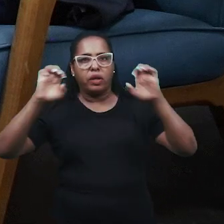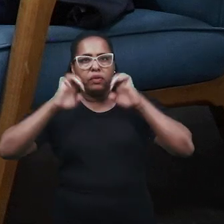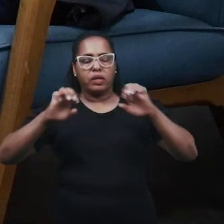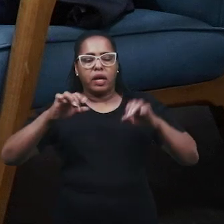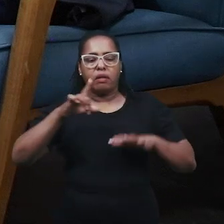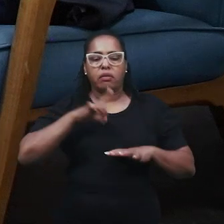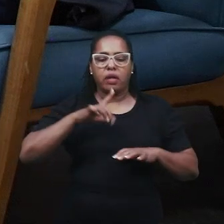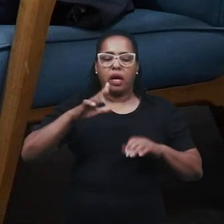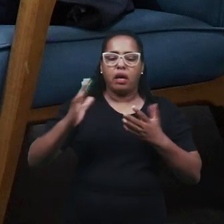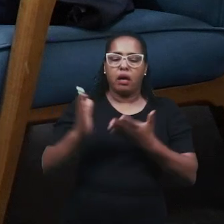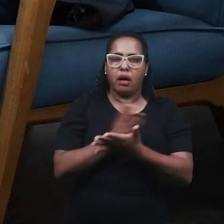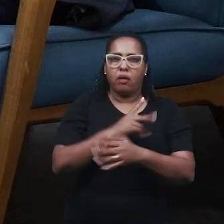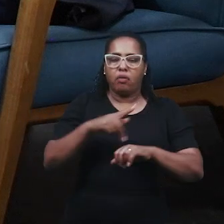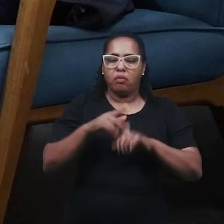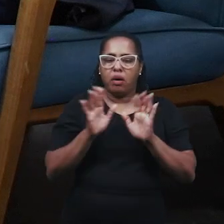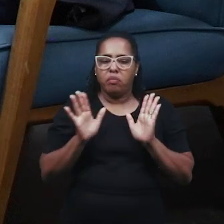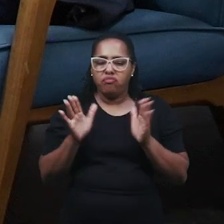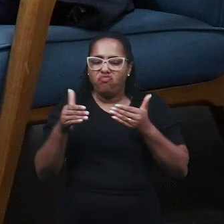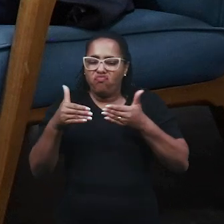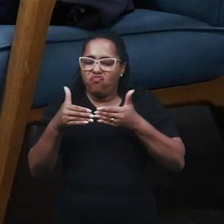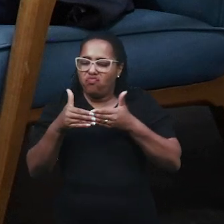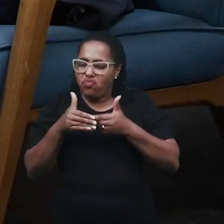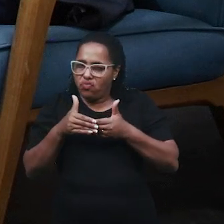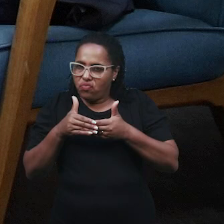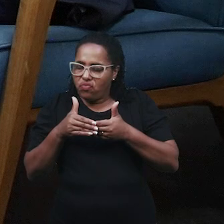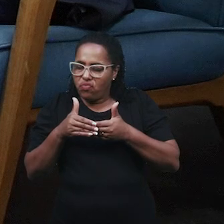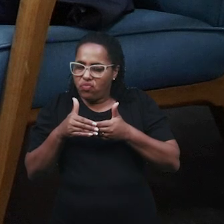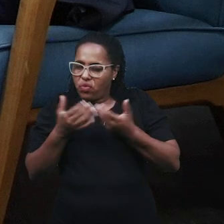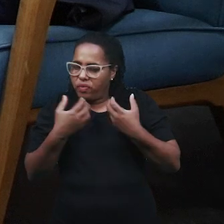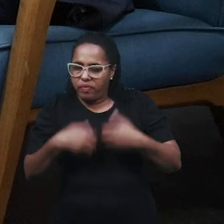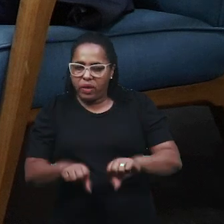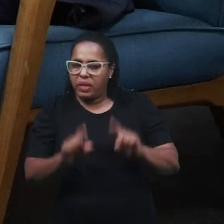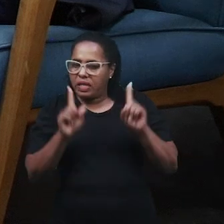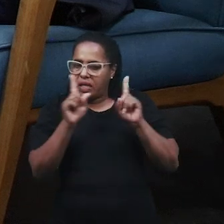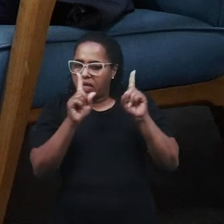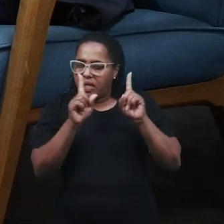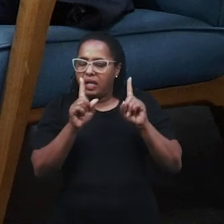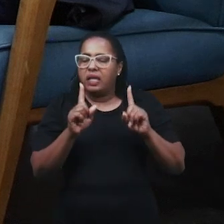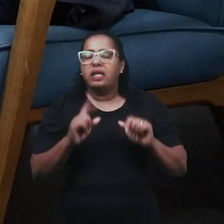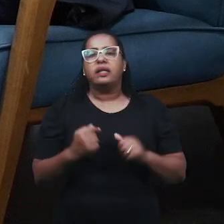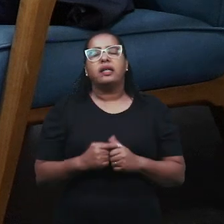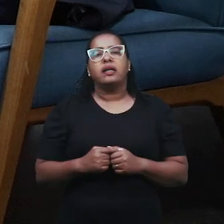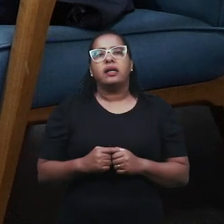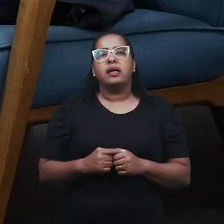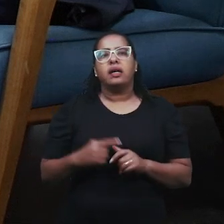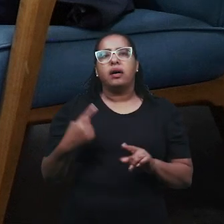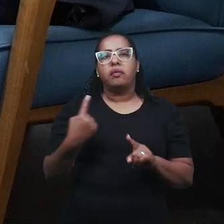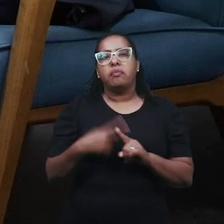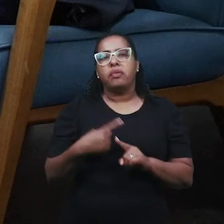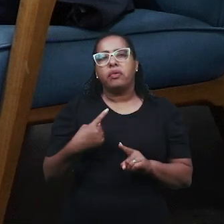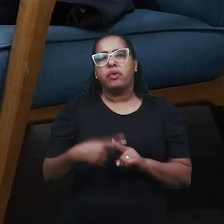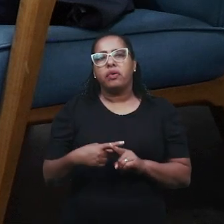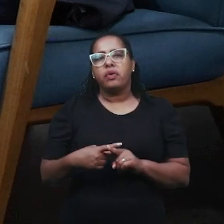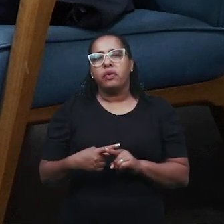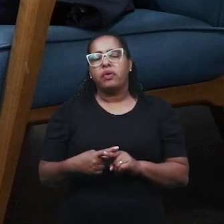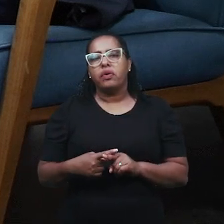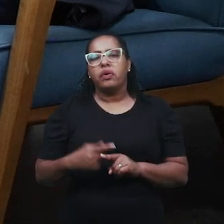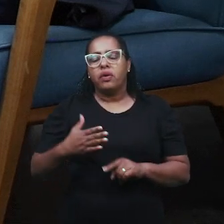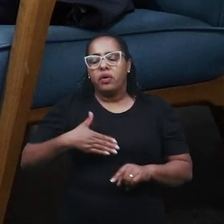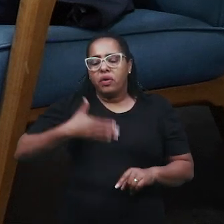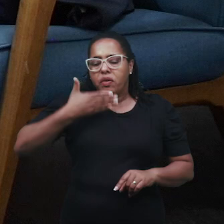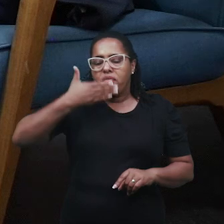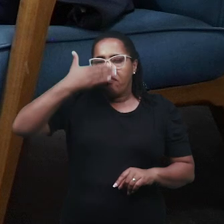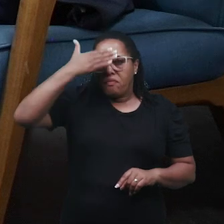tem países bem fechados para o Evangelho, porque da origem, vamos dizer,